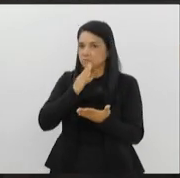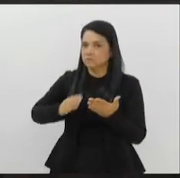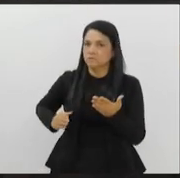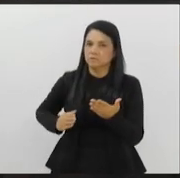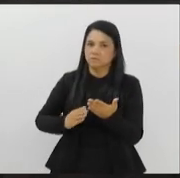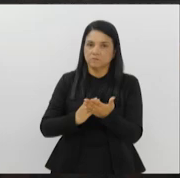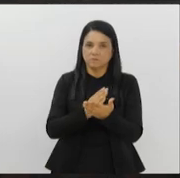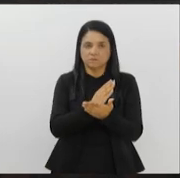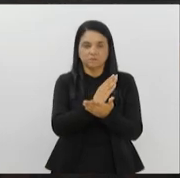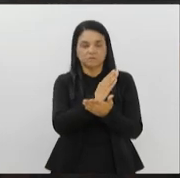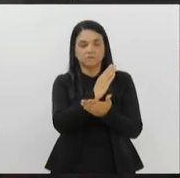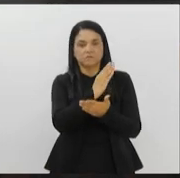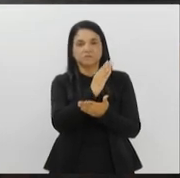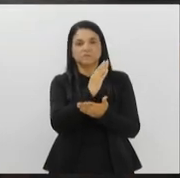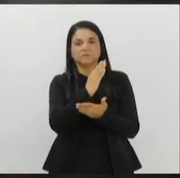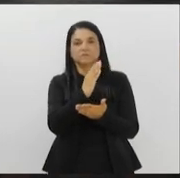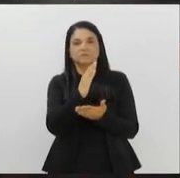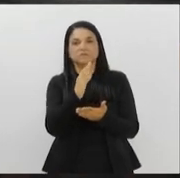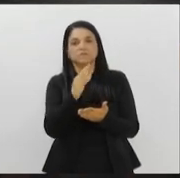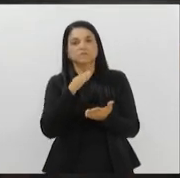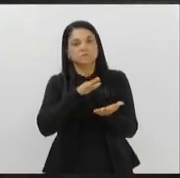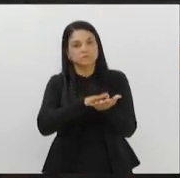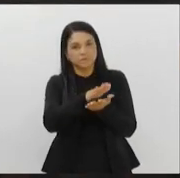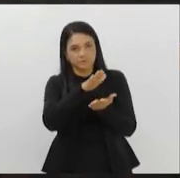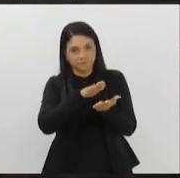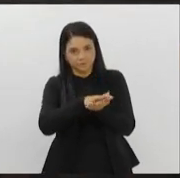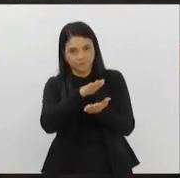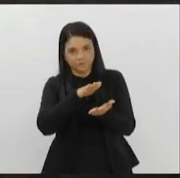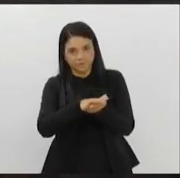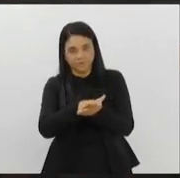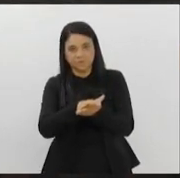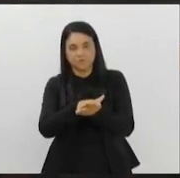como estão. Aprovado, vai a publicação.